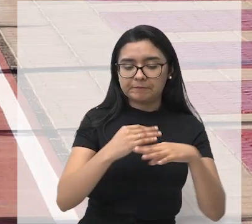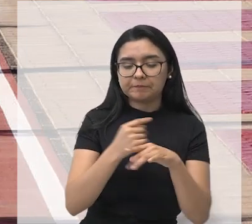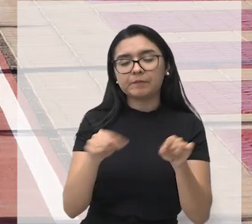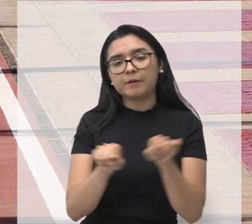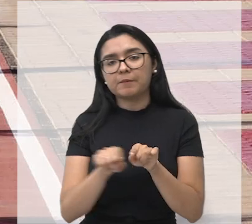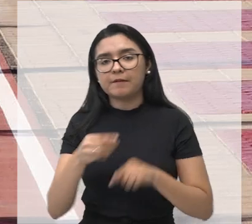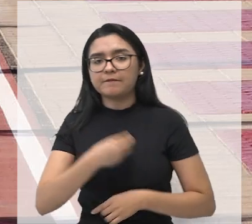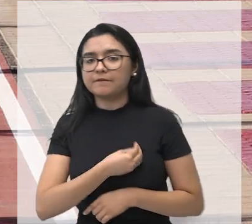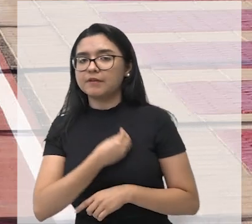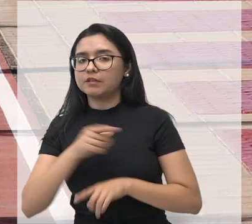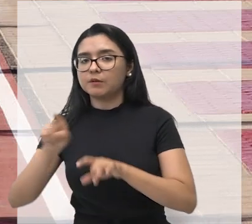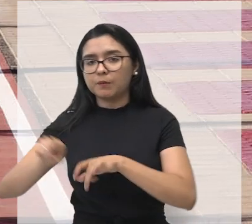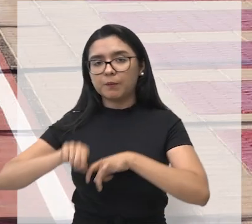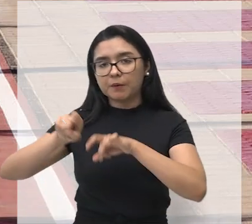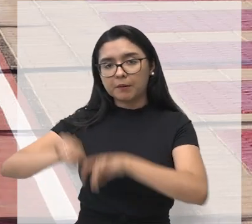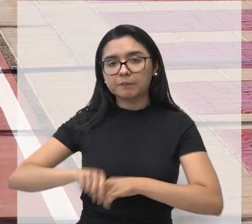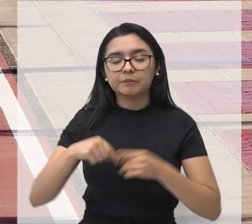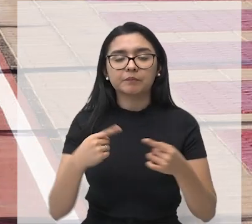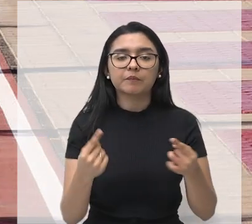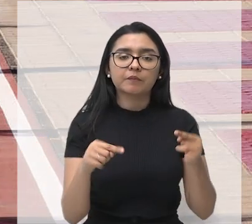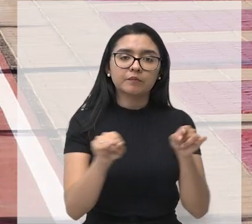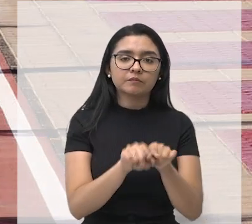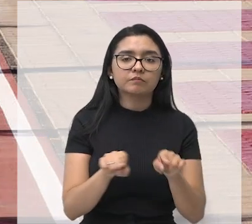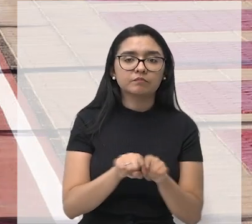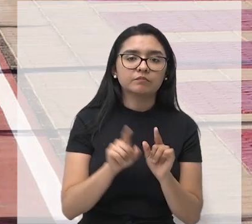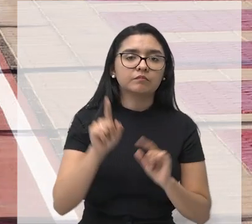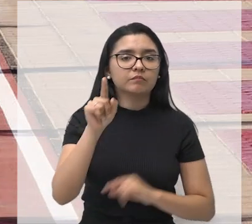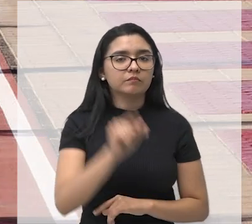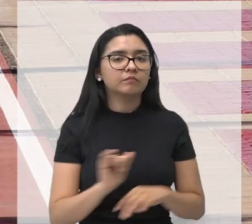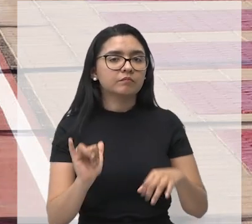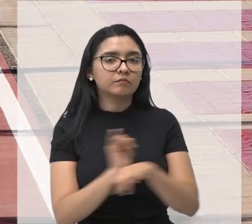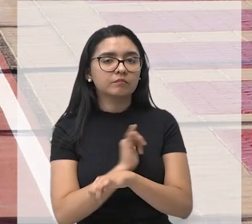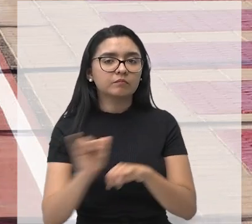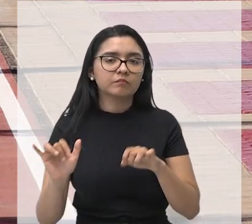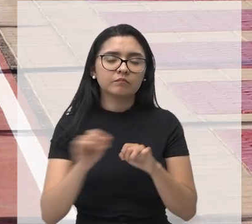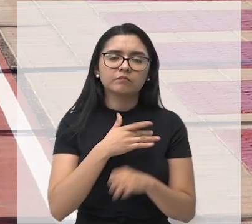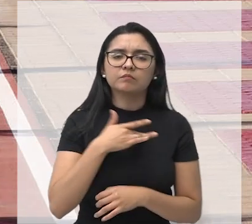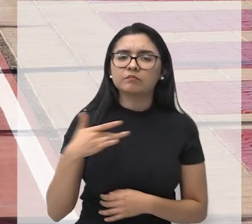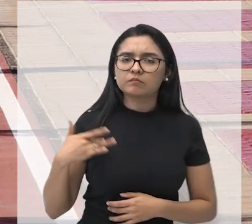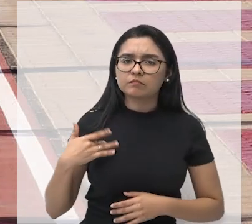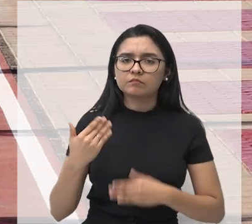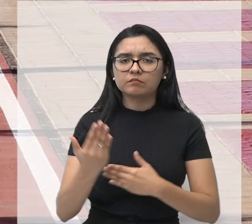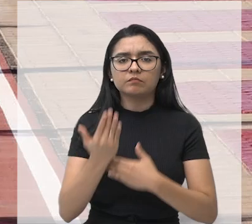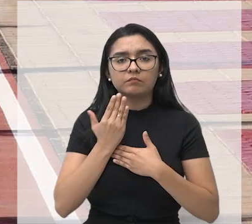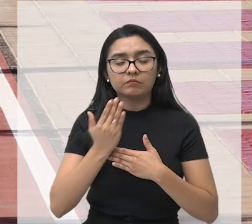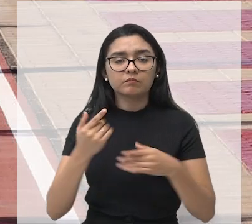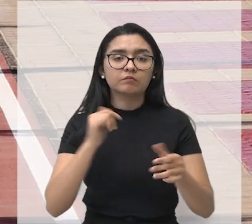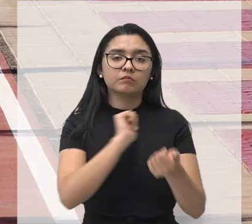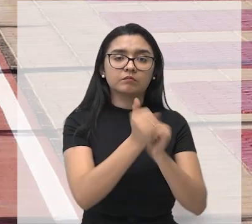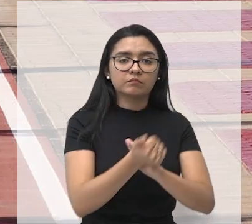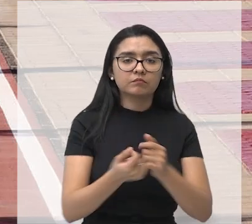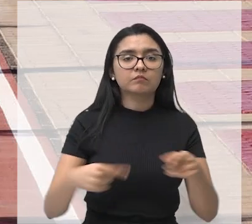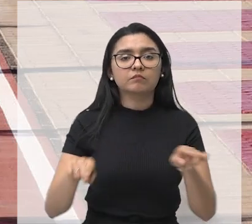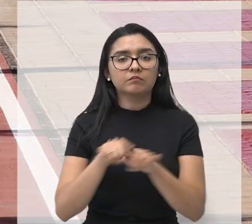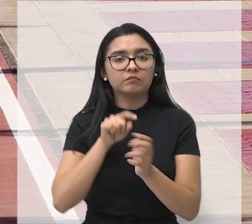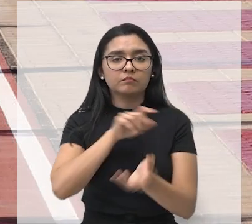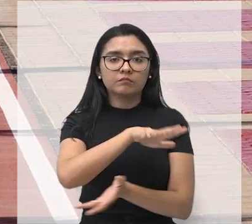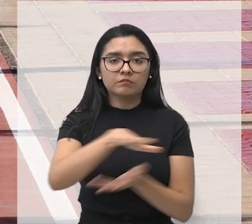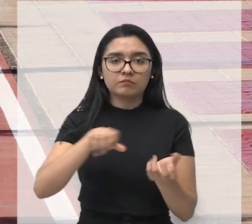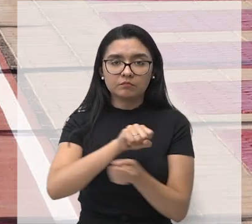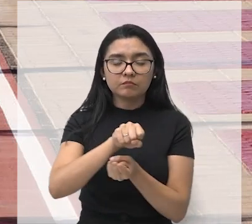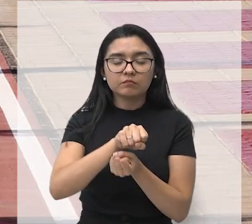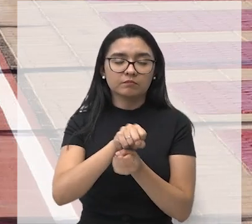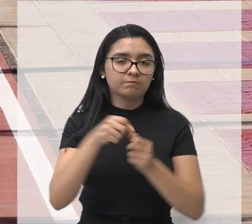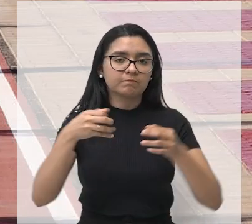vida rural, além de ser uma ferramenta essencial para a saúde, o esporte e a